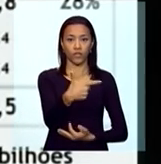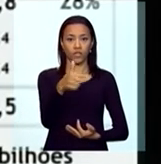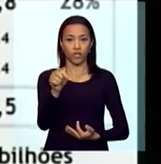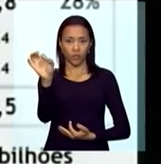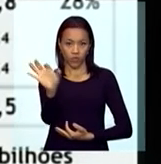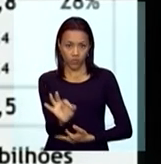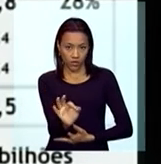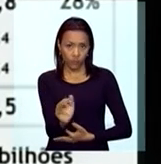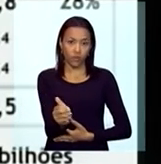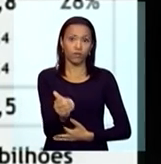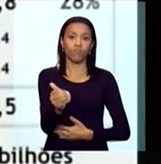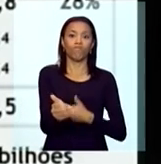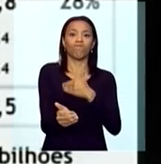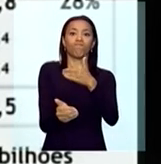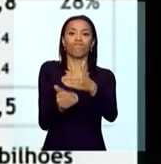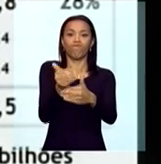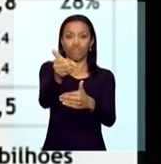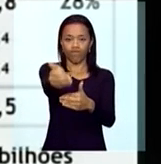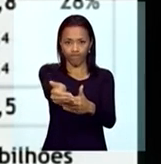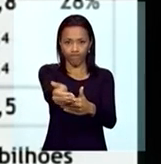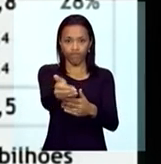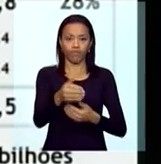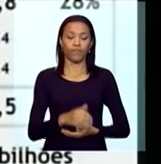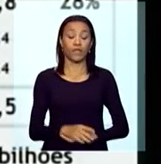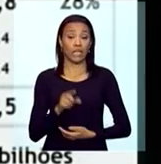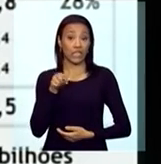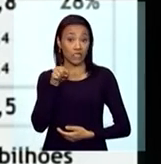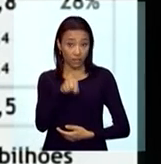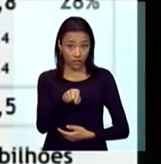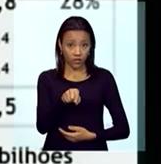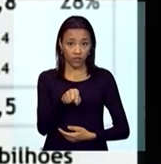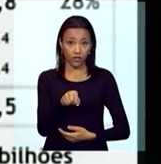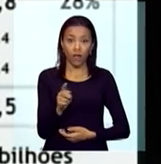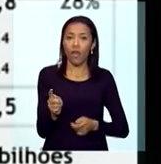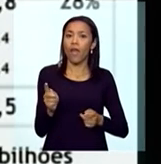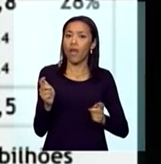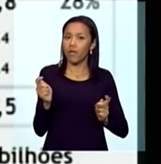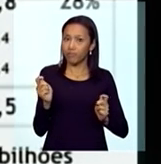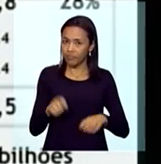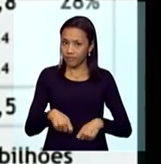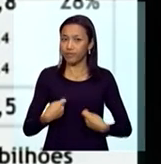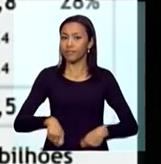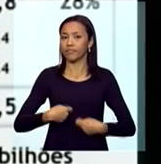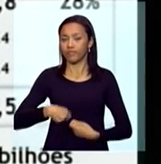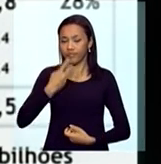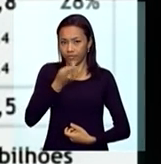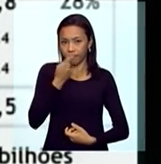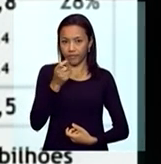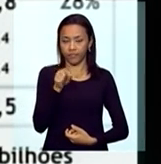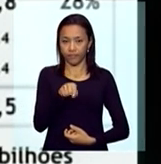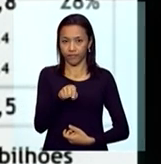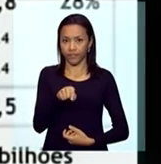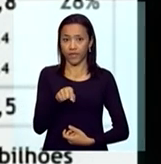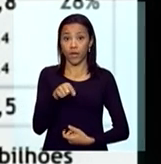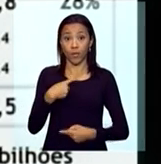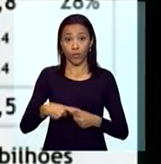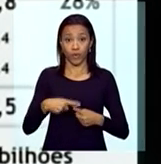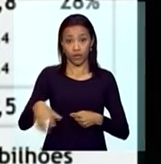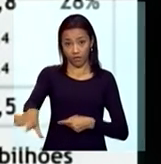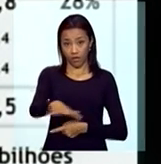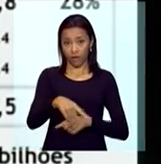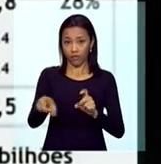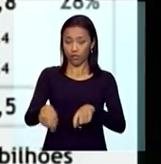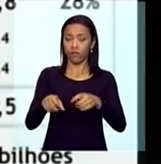27% de crescimento, e isso é preciso destacar, porque agricultura